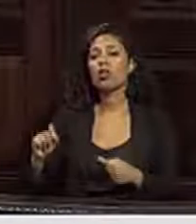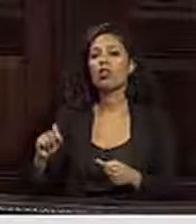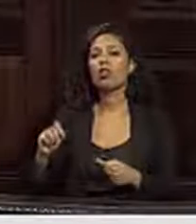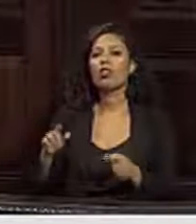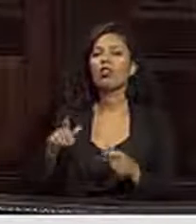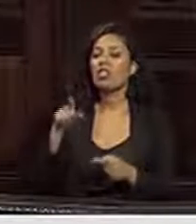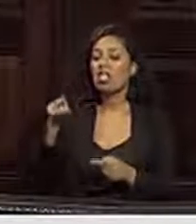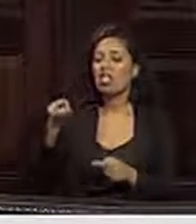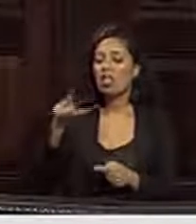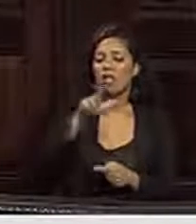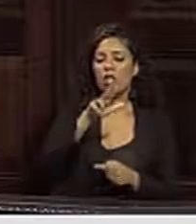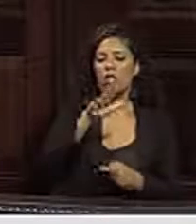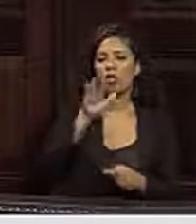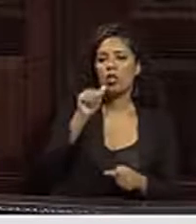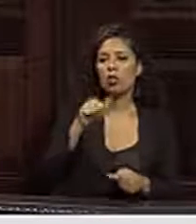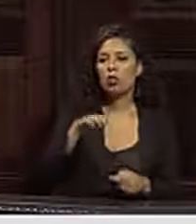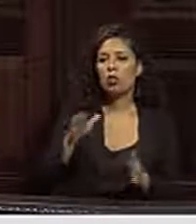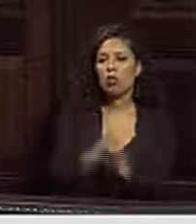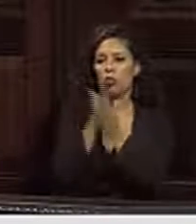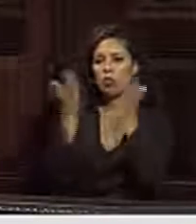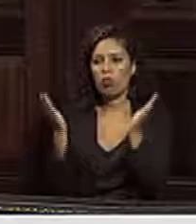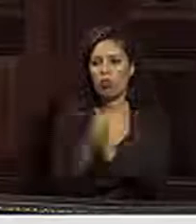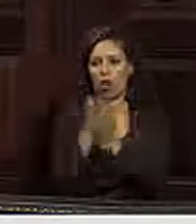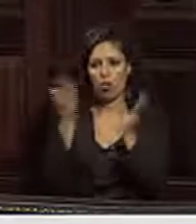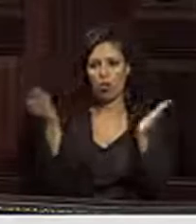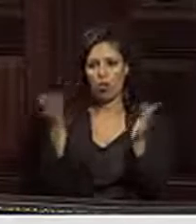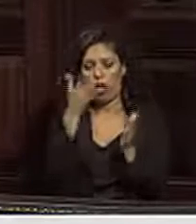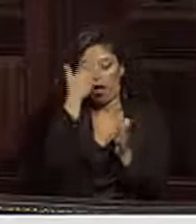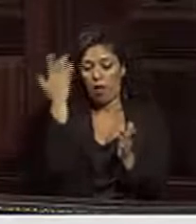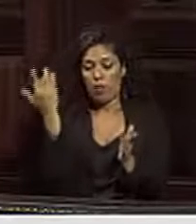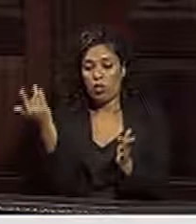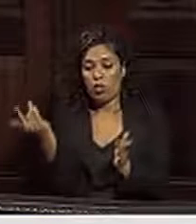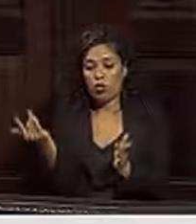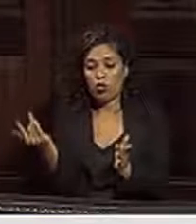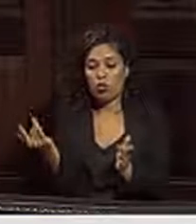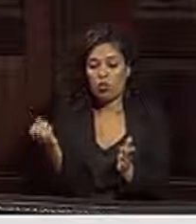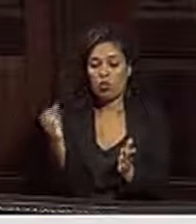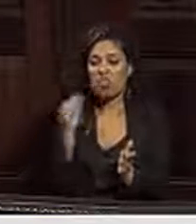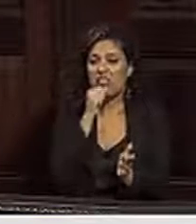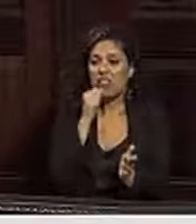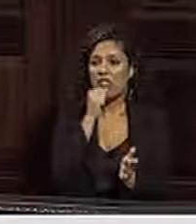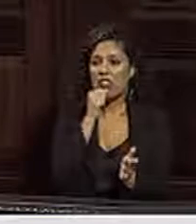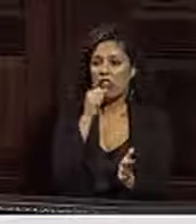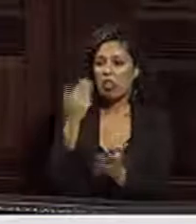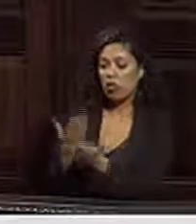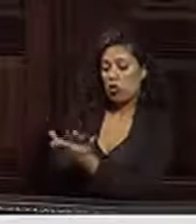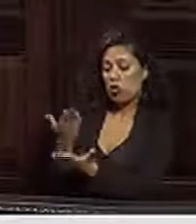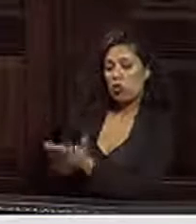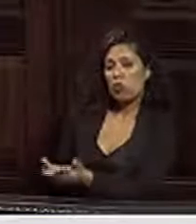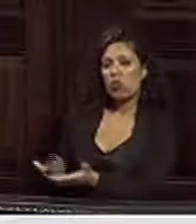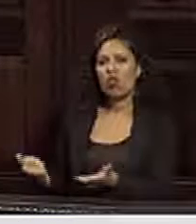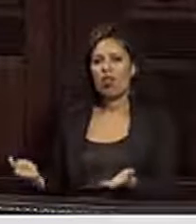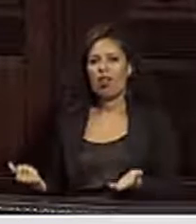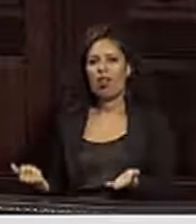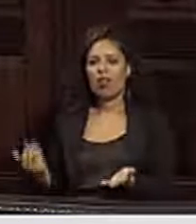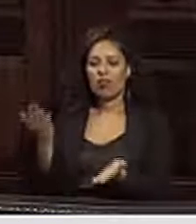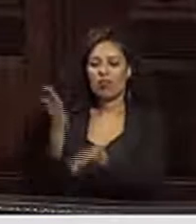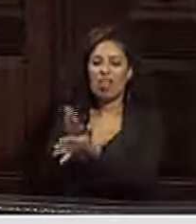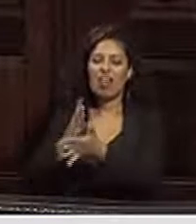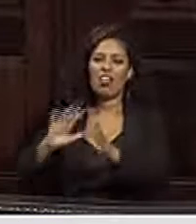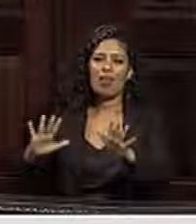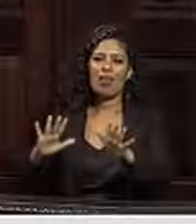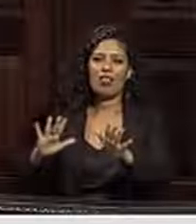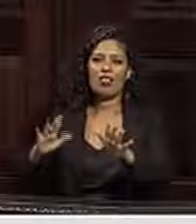voltasse ao poder no nosso país. Essa foi a justificativa, e para quem não